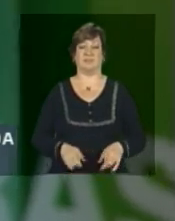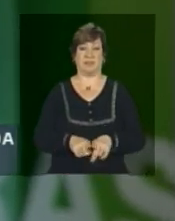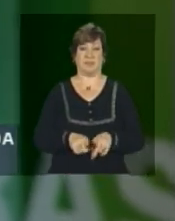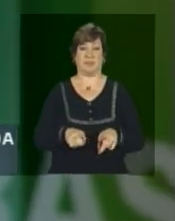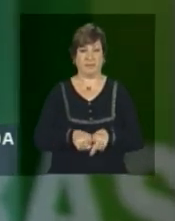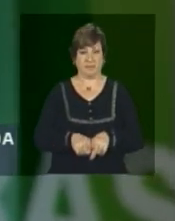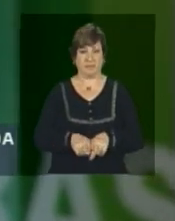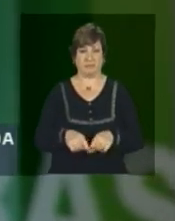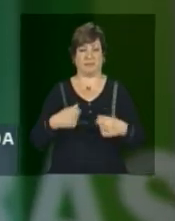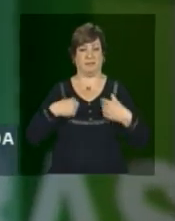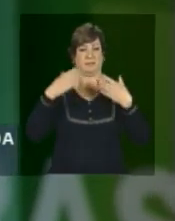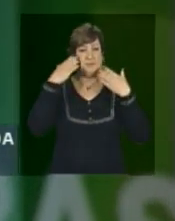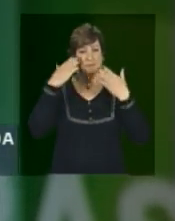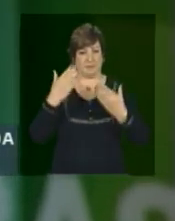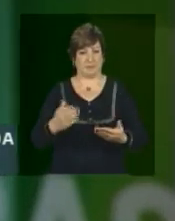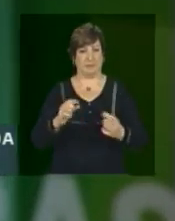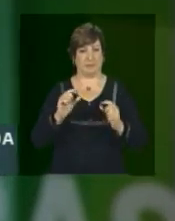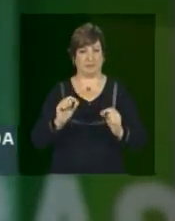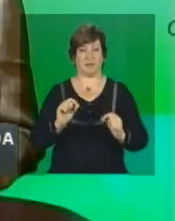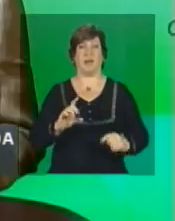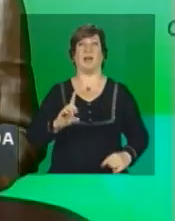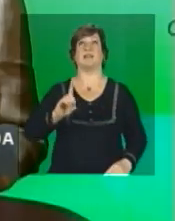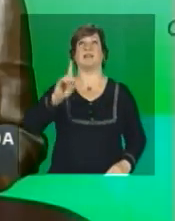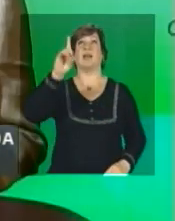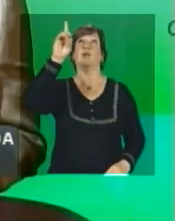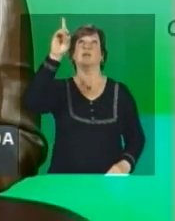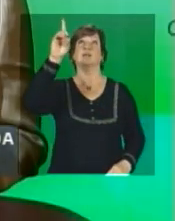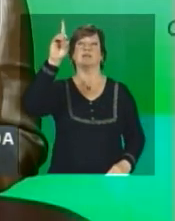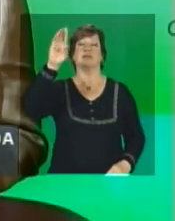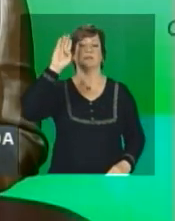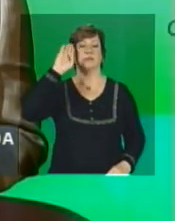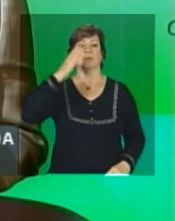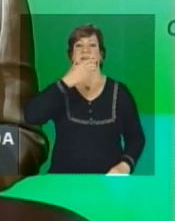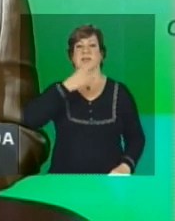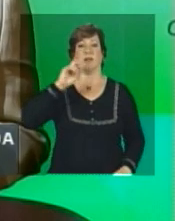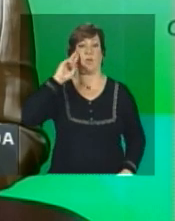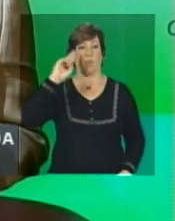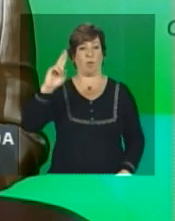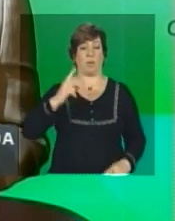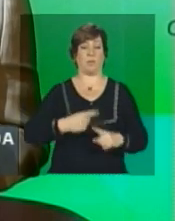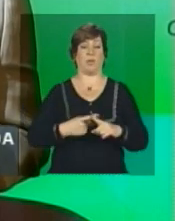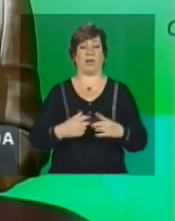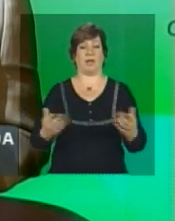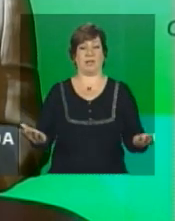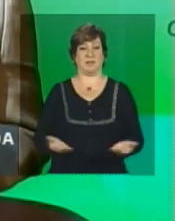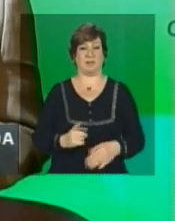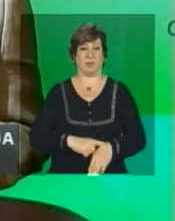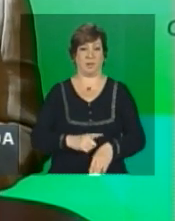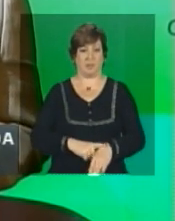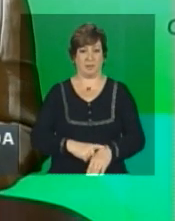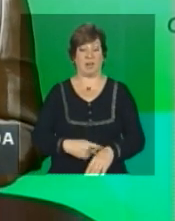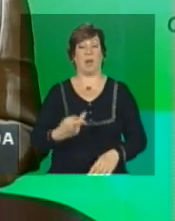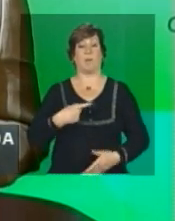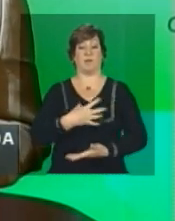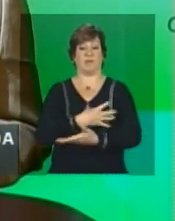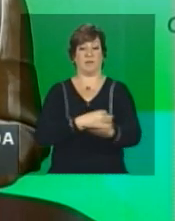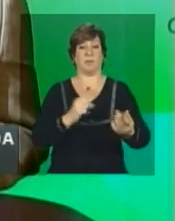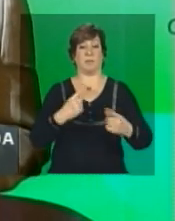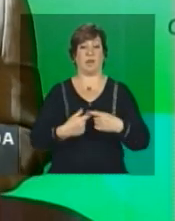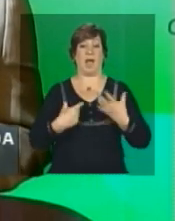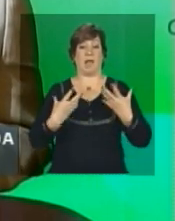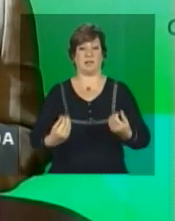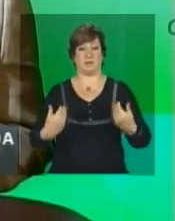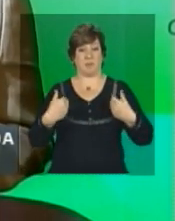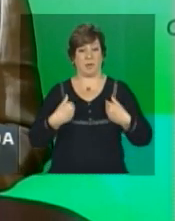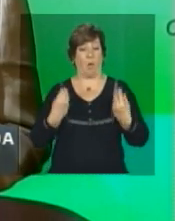Finalmente, agradeço ao Senhor Deus por esse momento, aos meus filhos por me aceitarem como